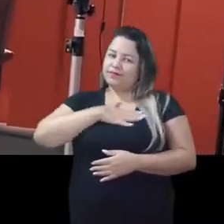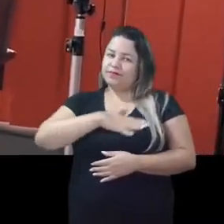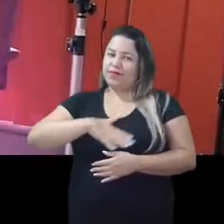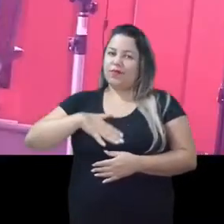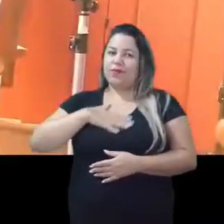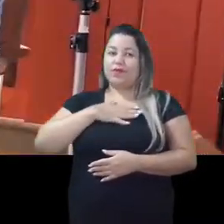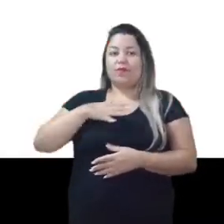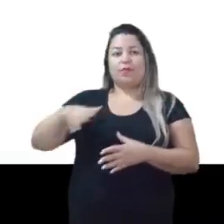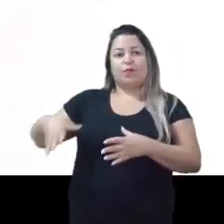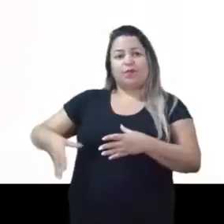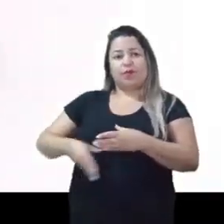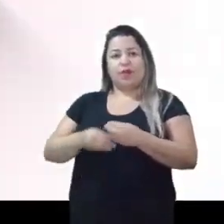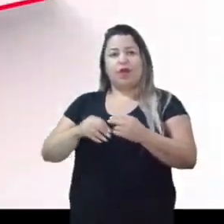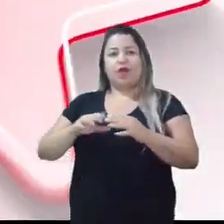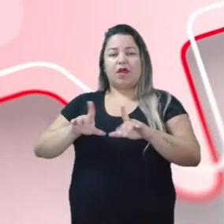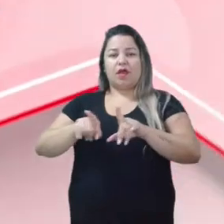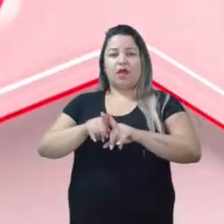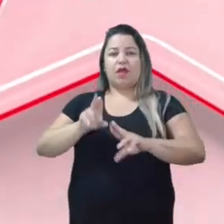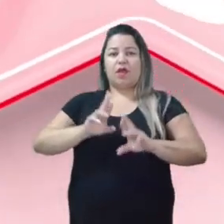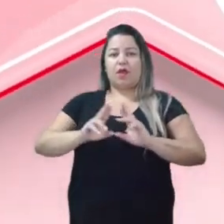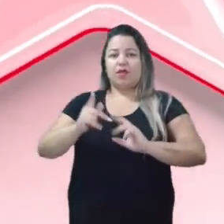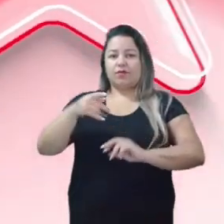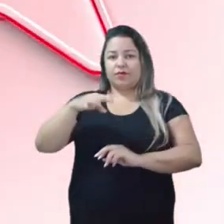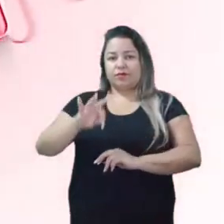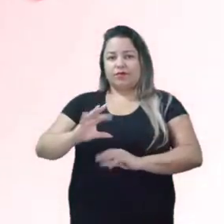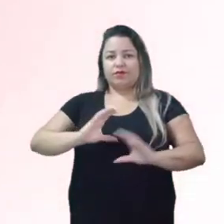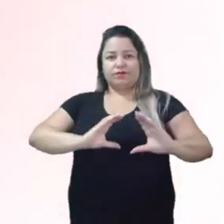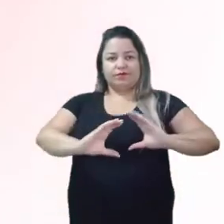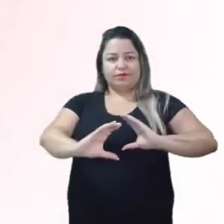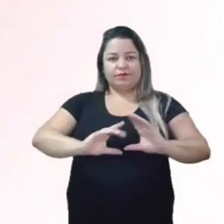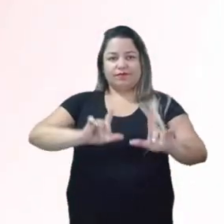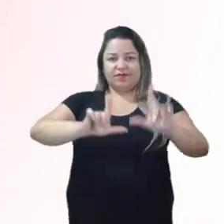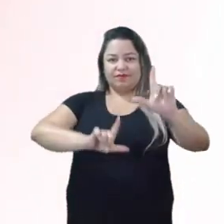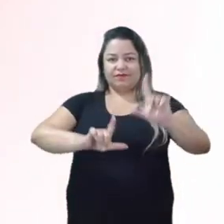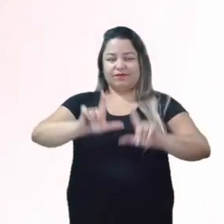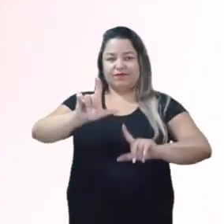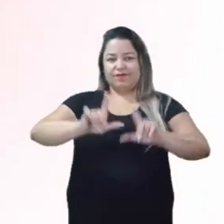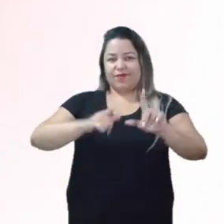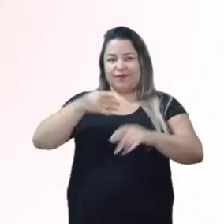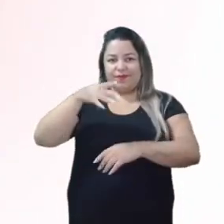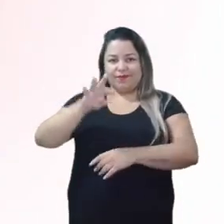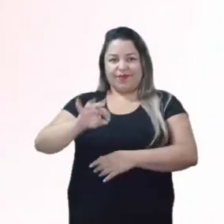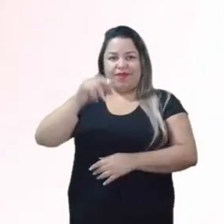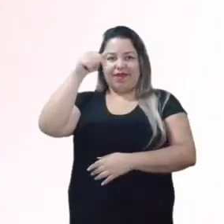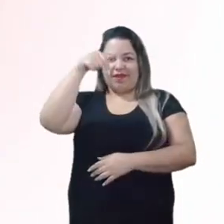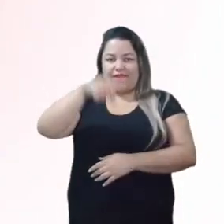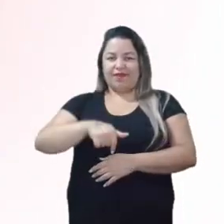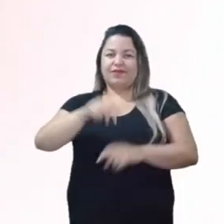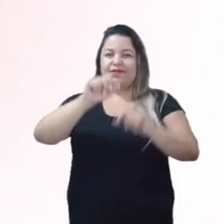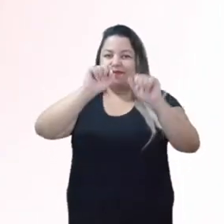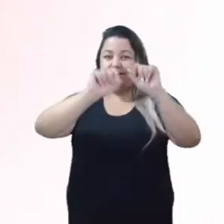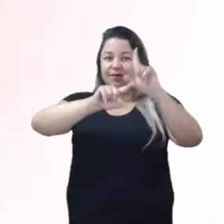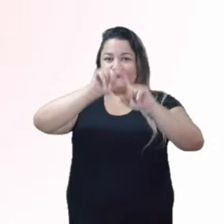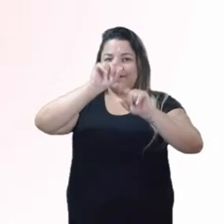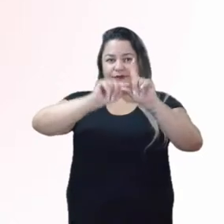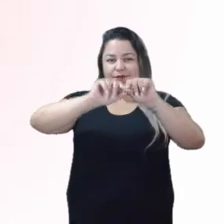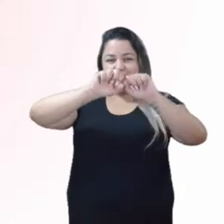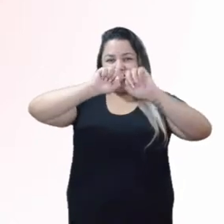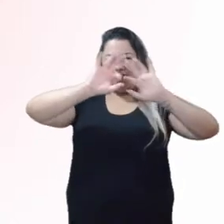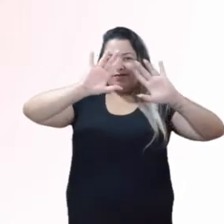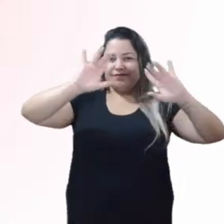da Rede PT de Comunicação. Somos a TV PT. Aqui brilha uma